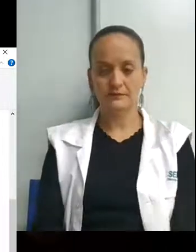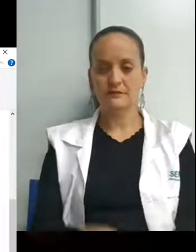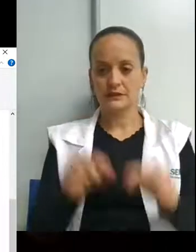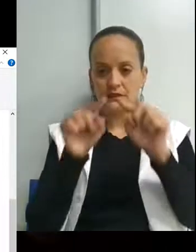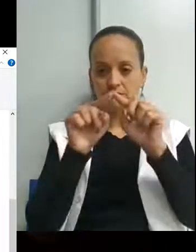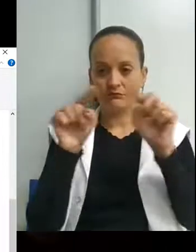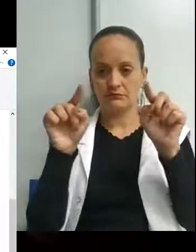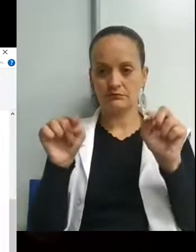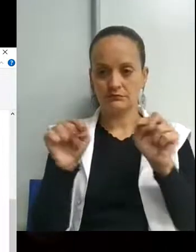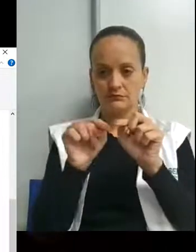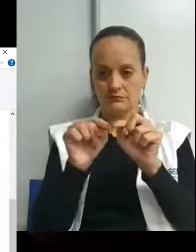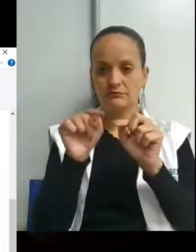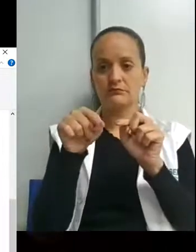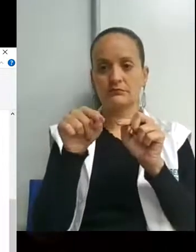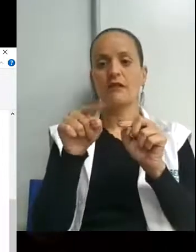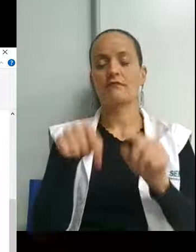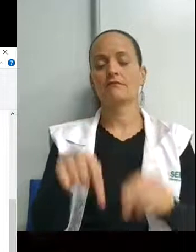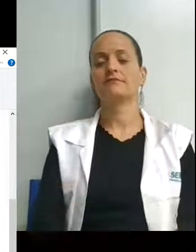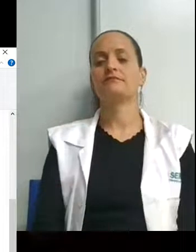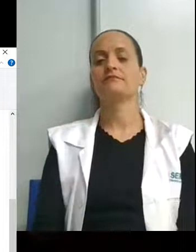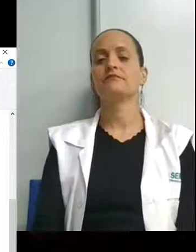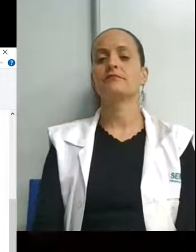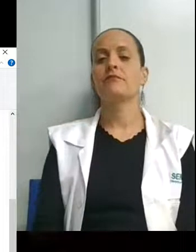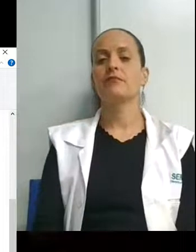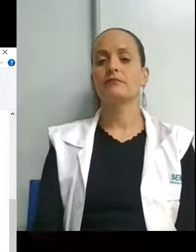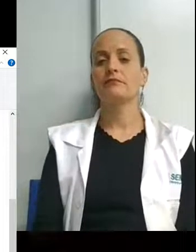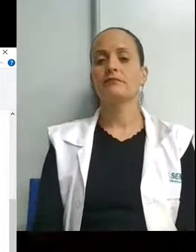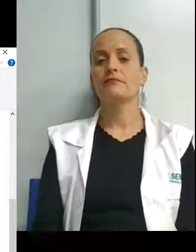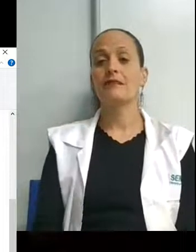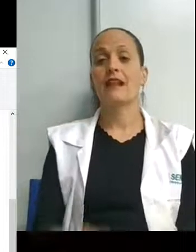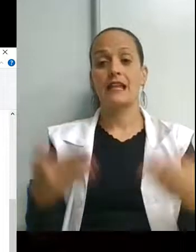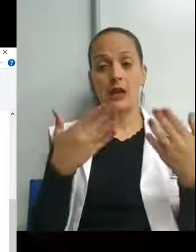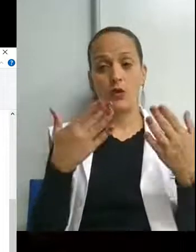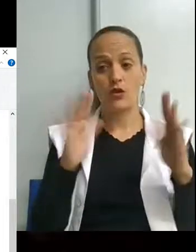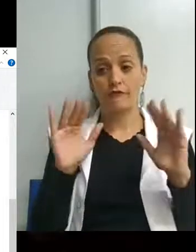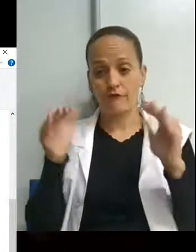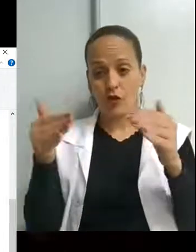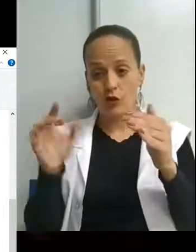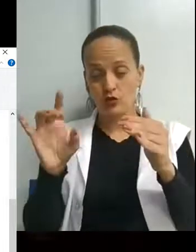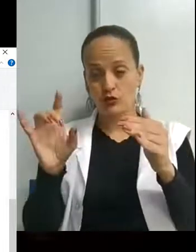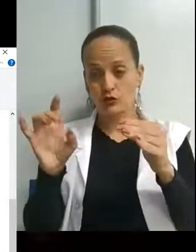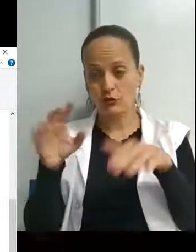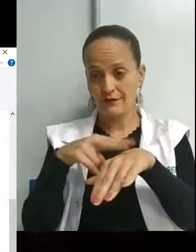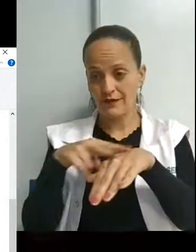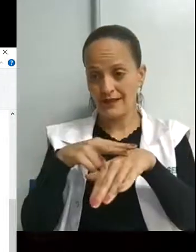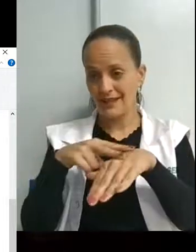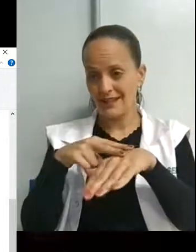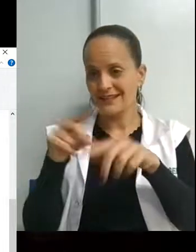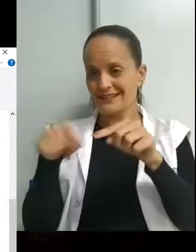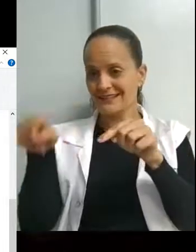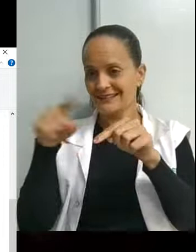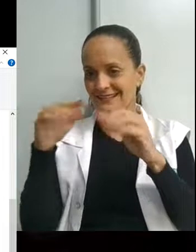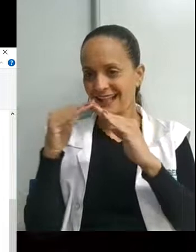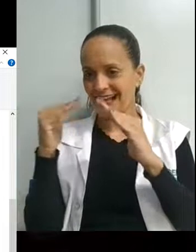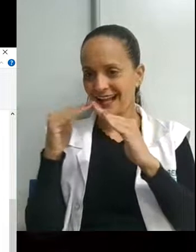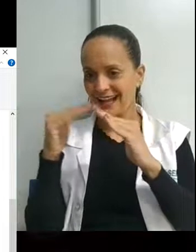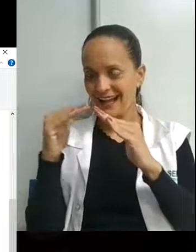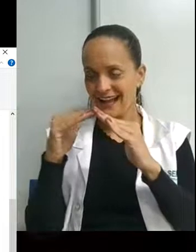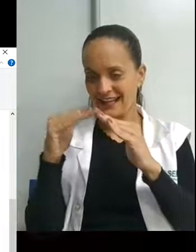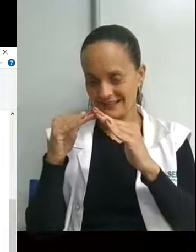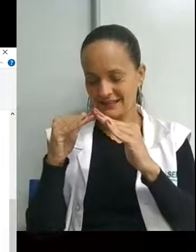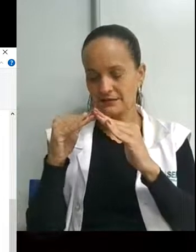Então, o que a gente vai fazer agora? A gente vai analisar só o circuito da casa. Quanto que é a demanda de energia só do circuito da casa?